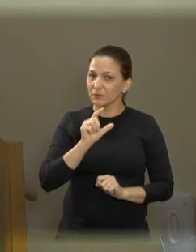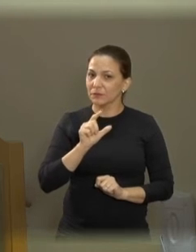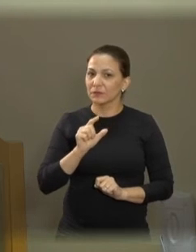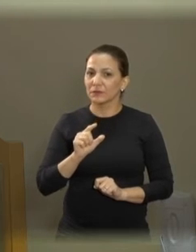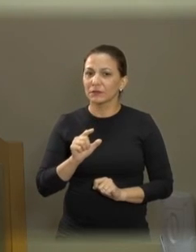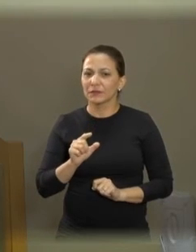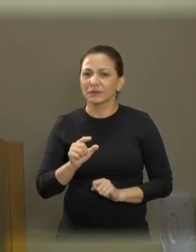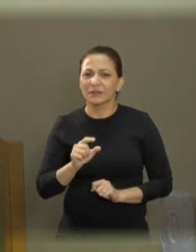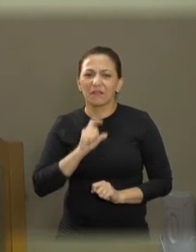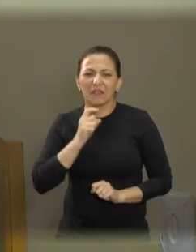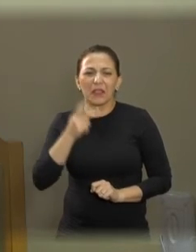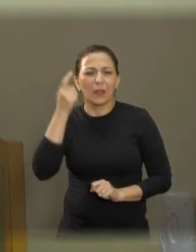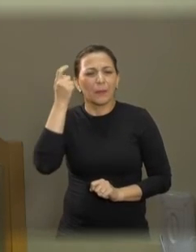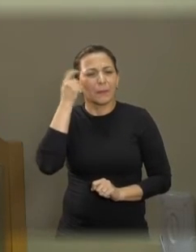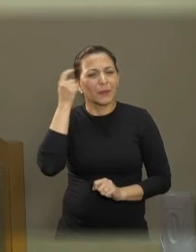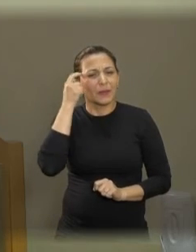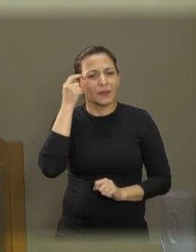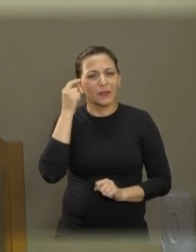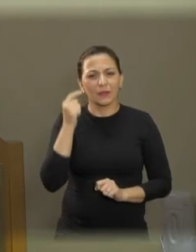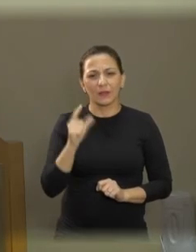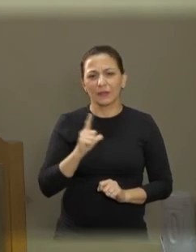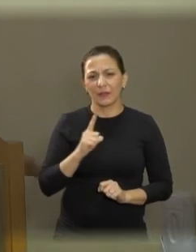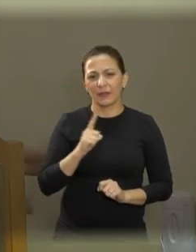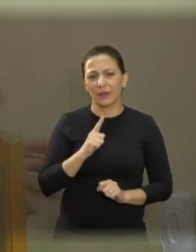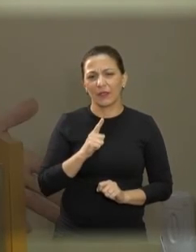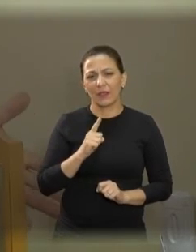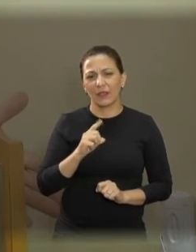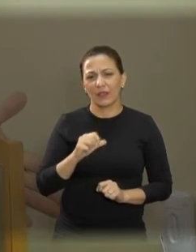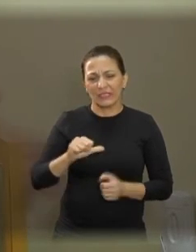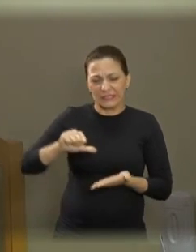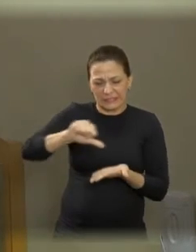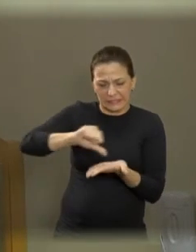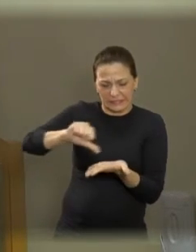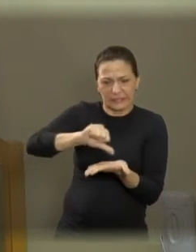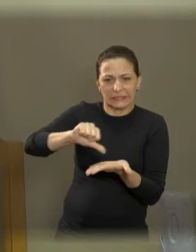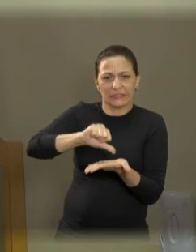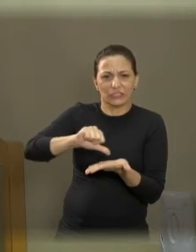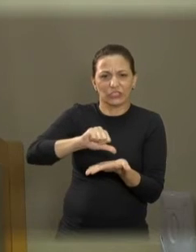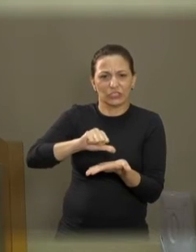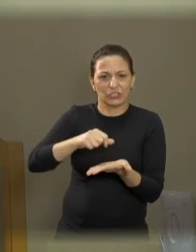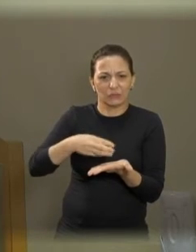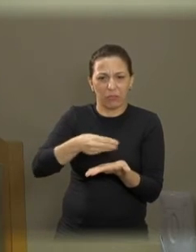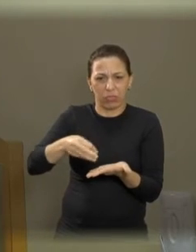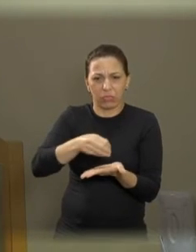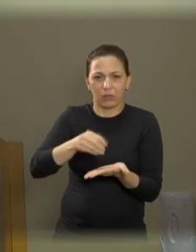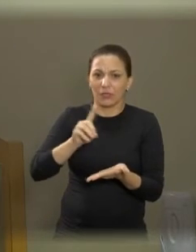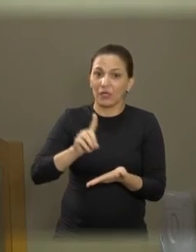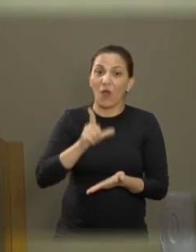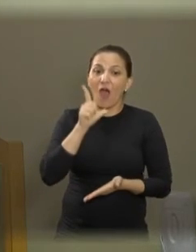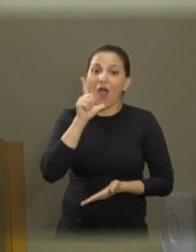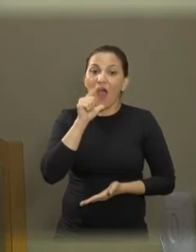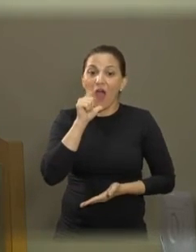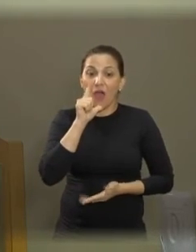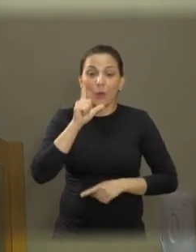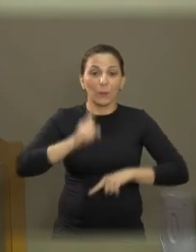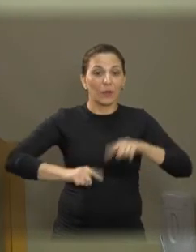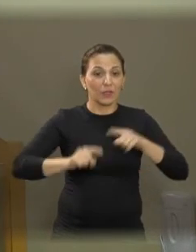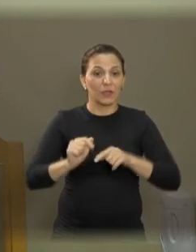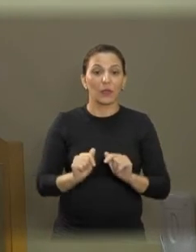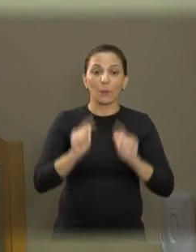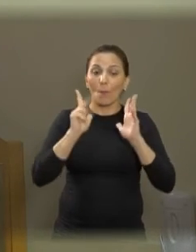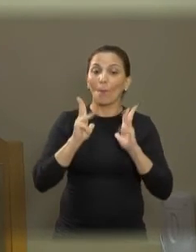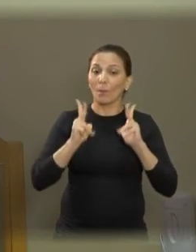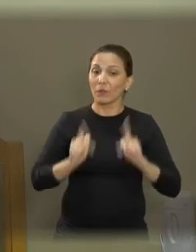Ninguém pensa nisso. E na sala tem gente fazendo detergente. Não, é água. Água é um material